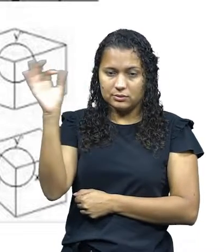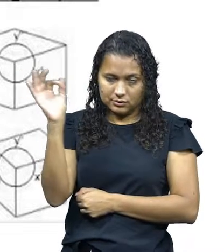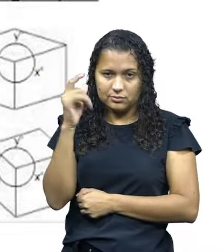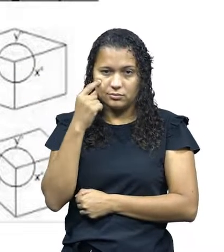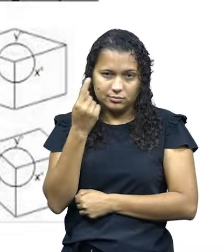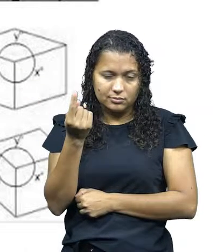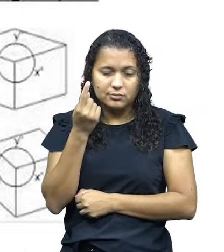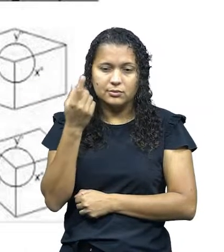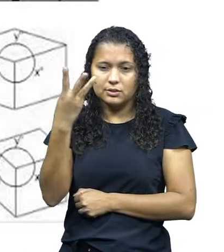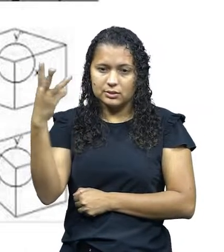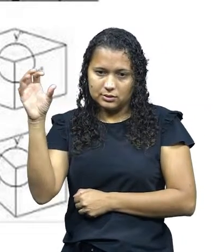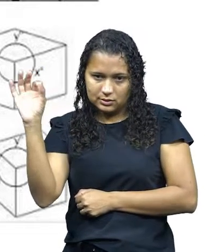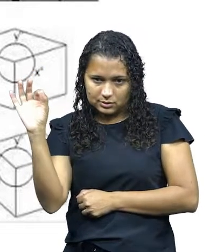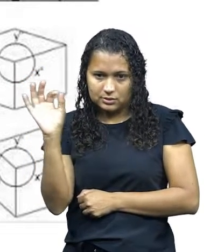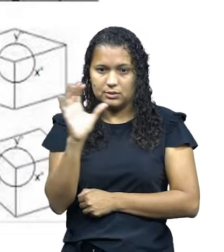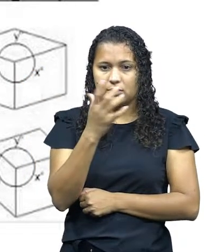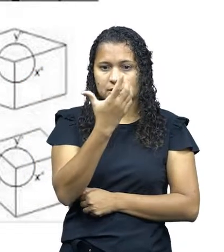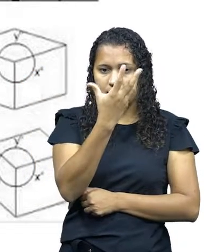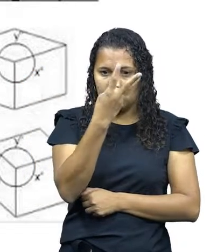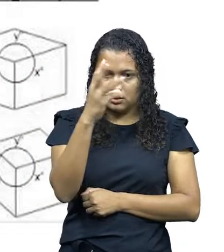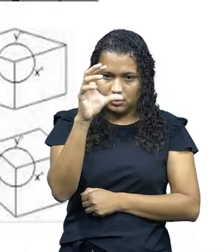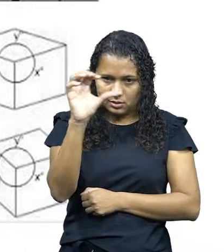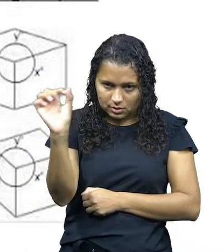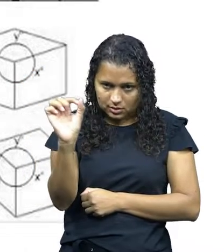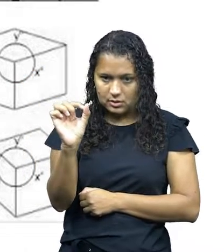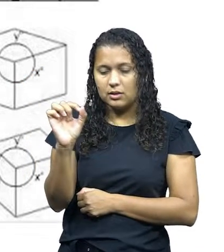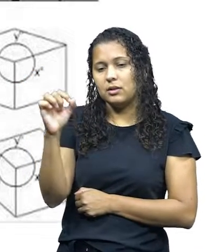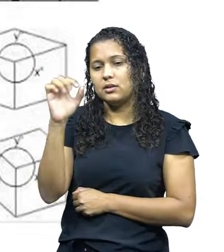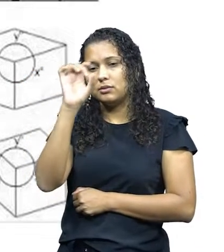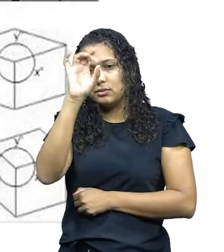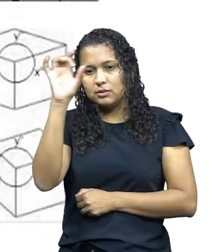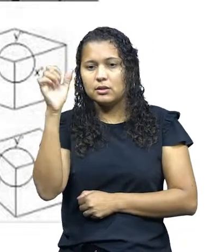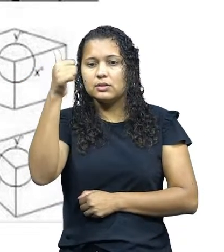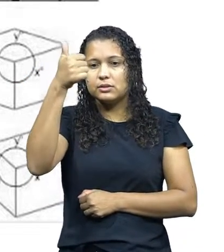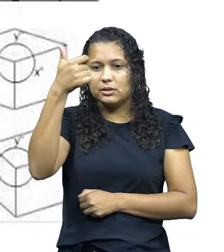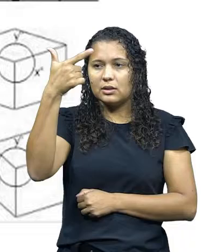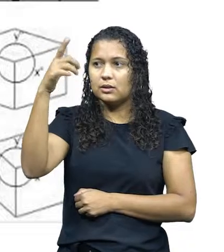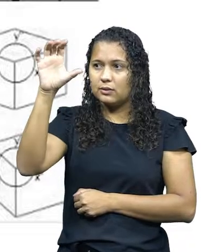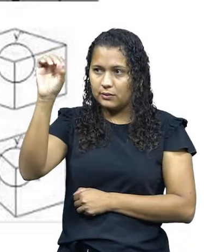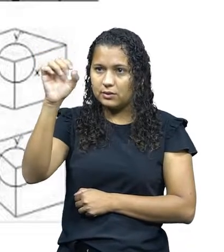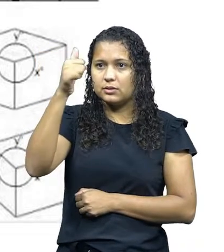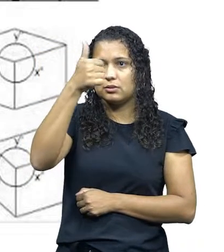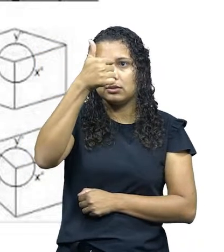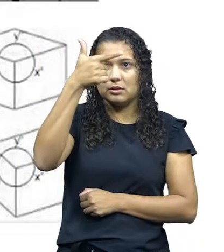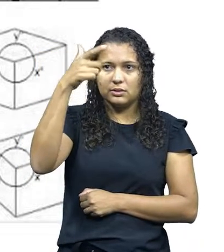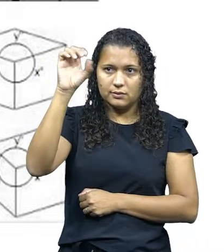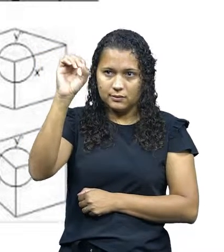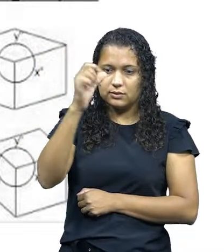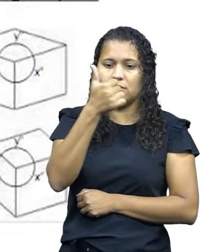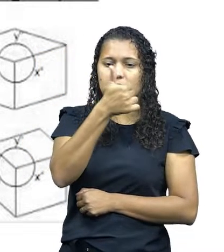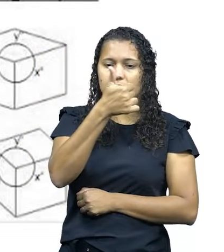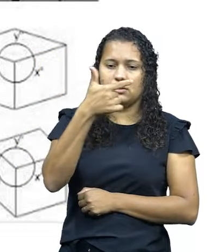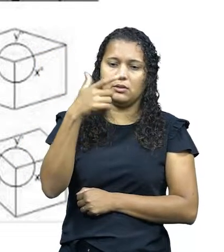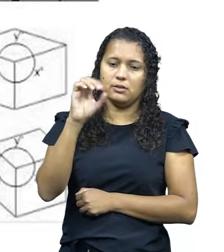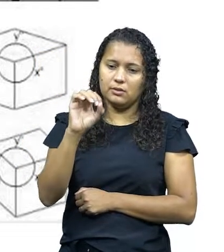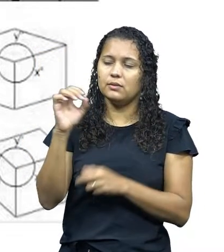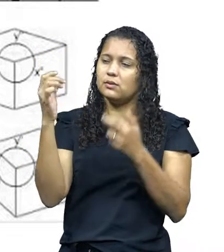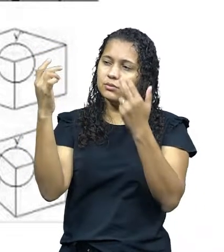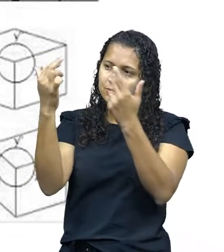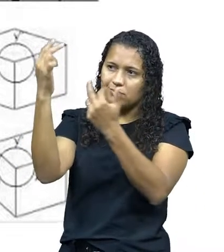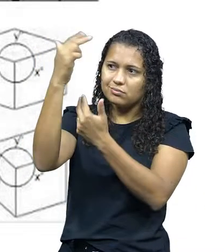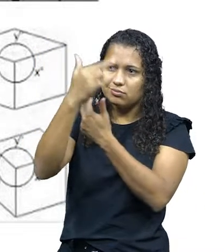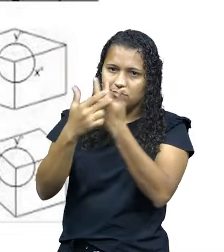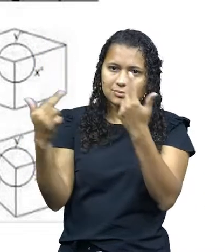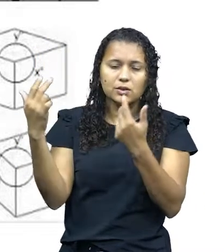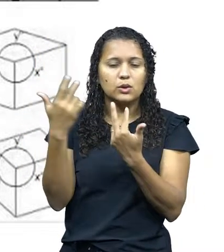né? Então, é 120 graus para cada um. Nos três, são 120 graus para cada